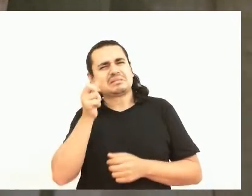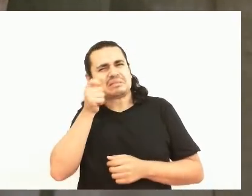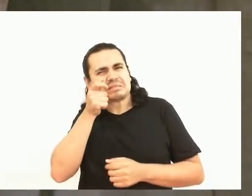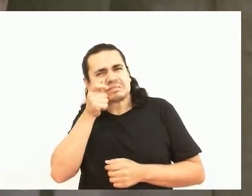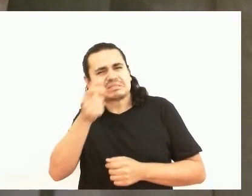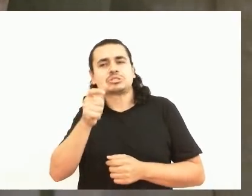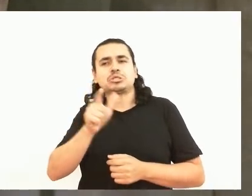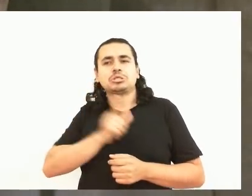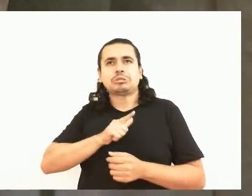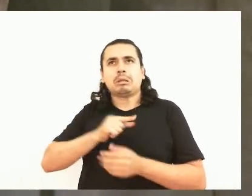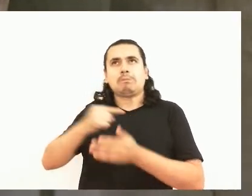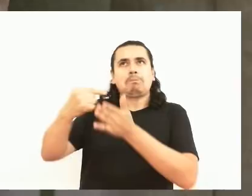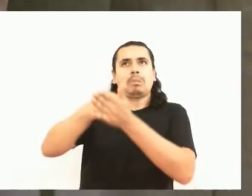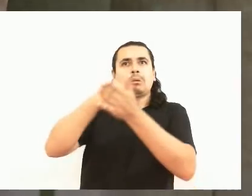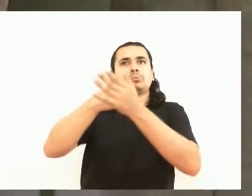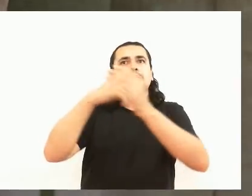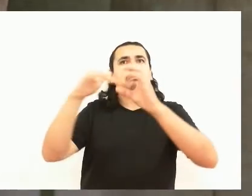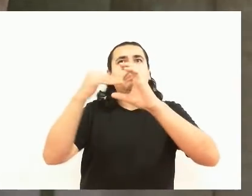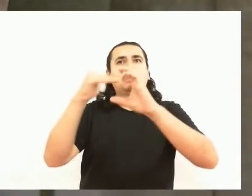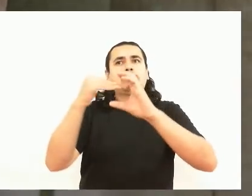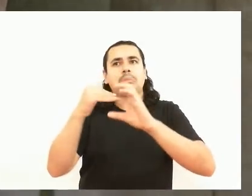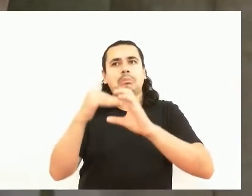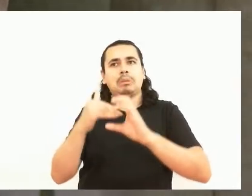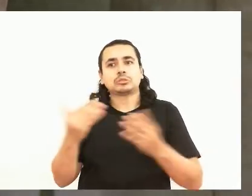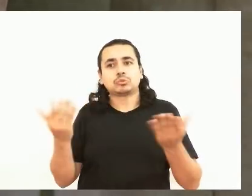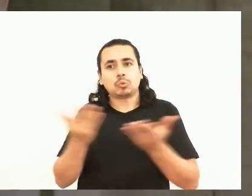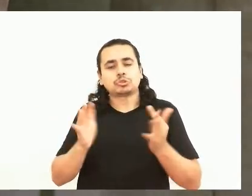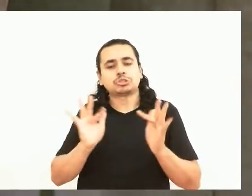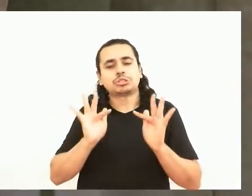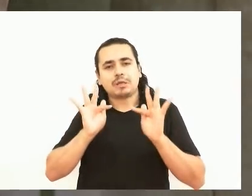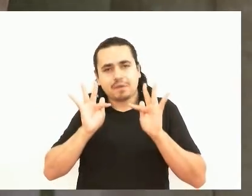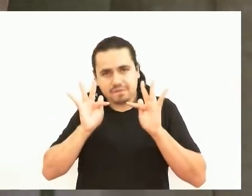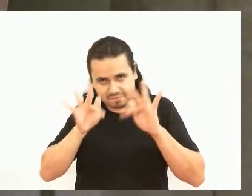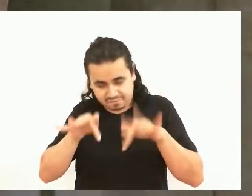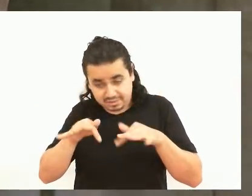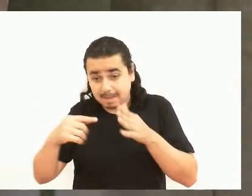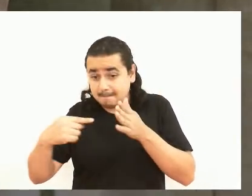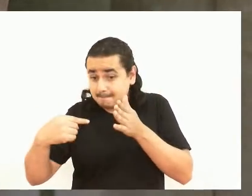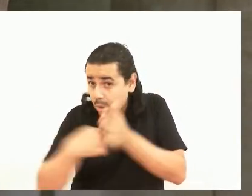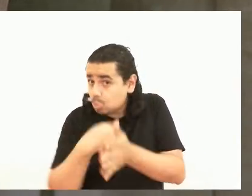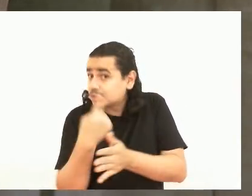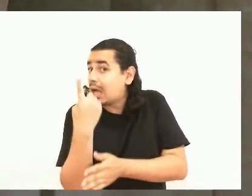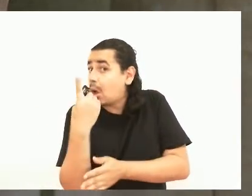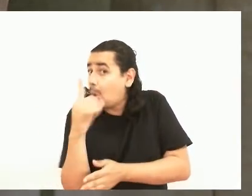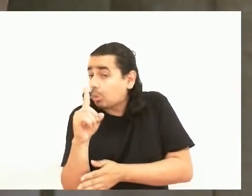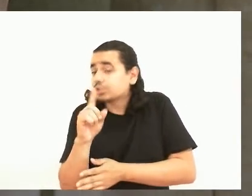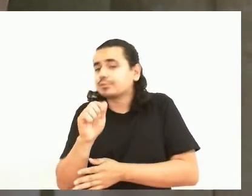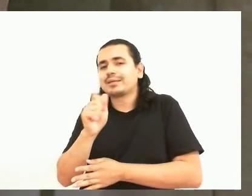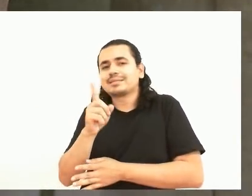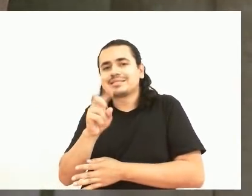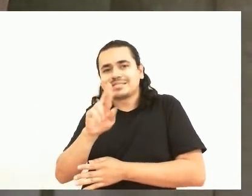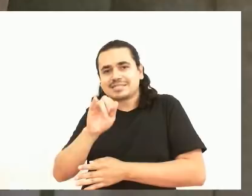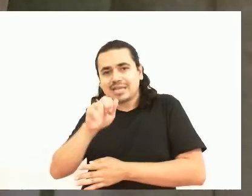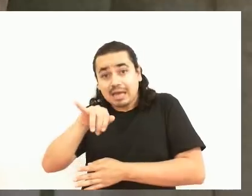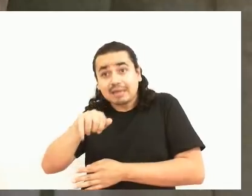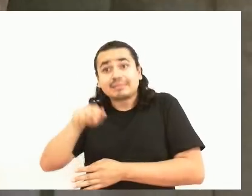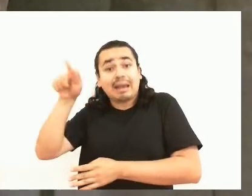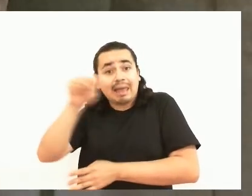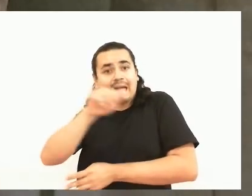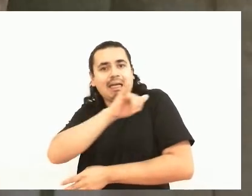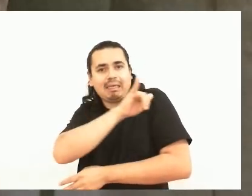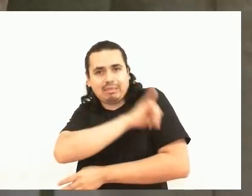ainda tem várias perguntas mas eu acho que a gente vai finalizando aqui com a pergunta da adriana de niterói no rio de janeiro